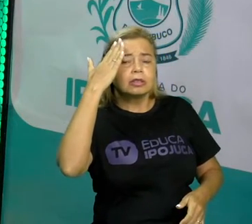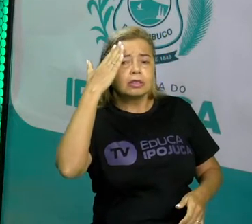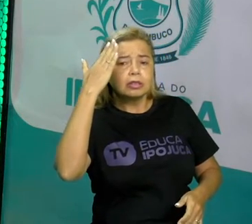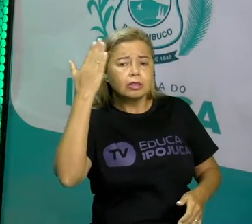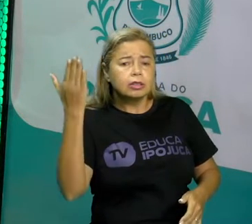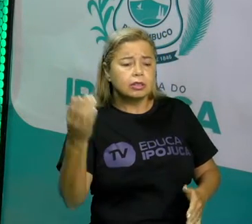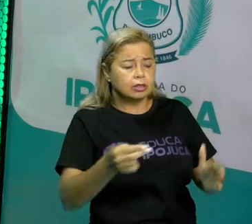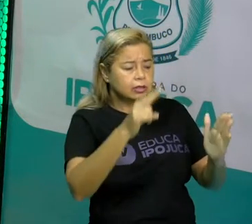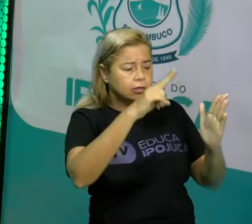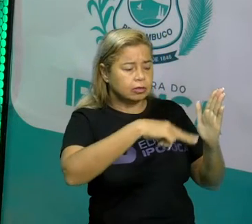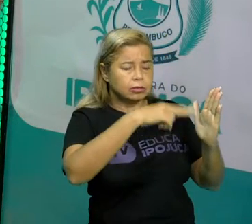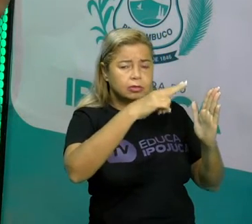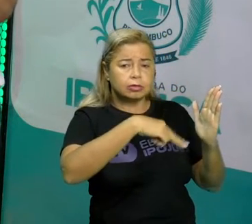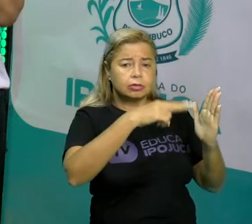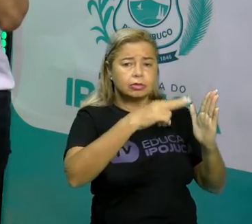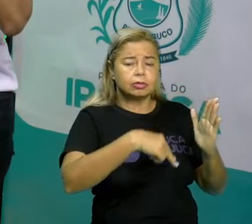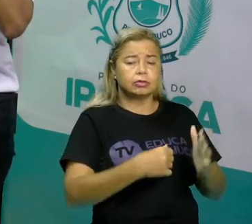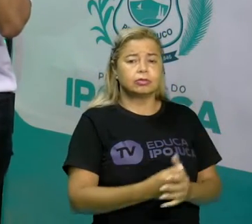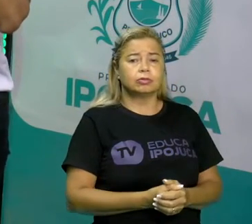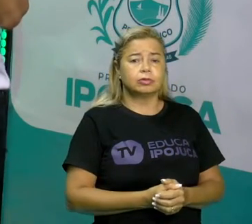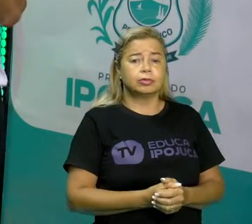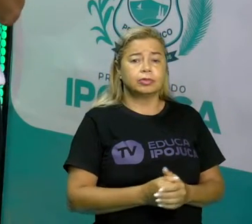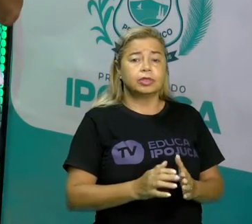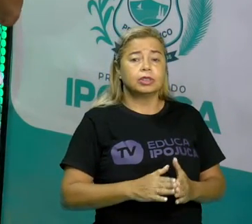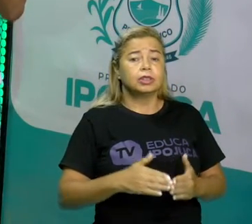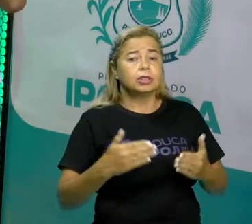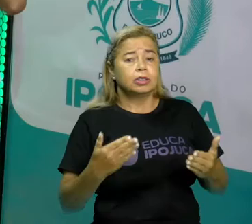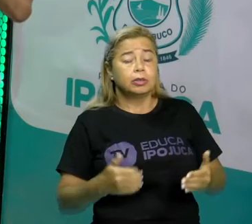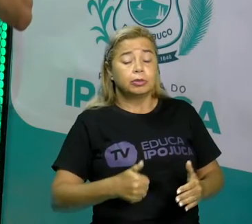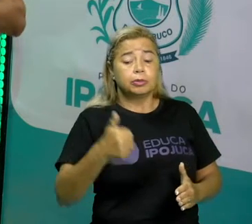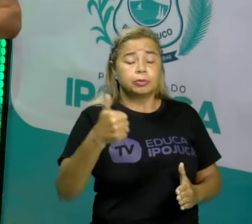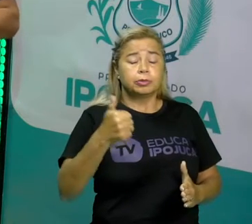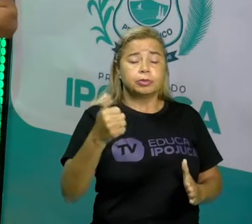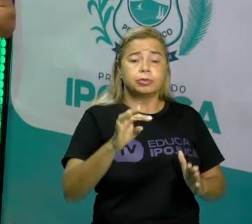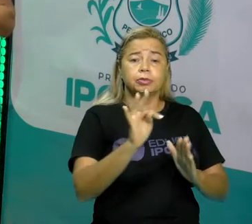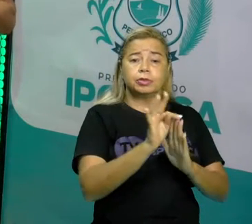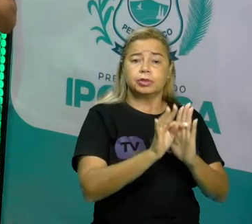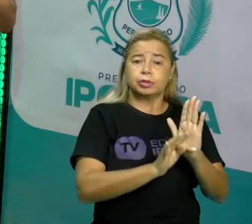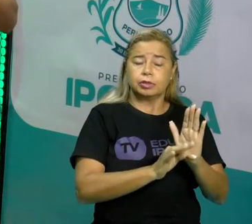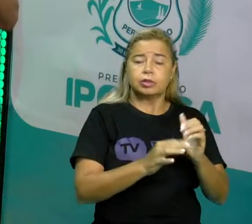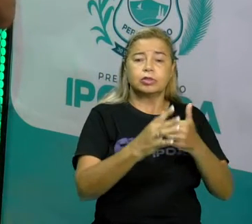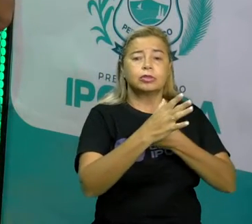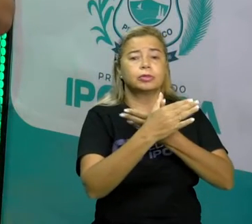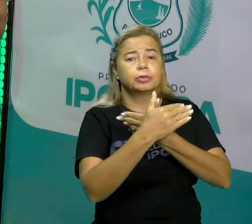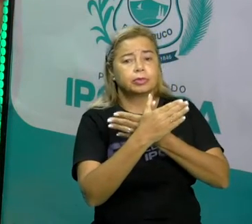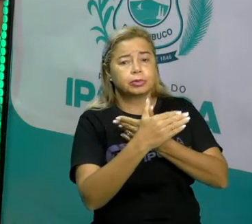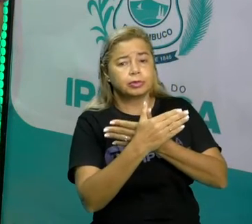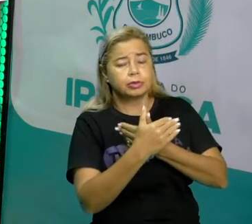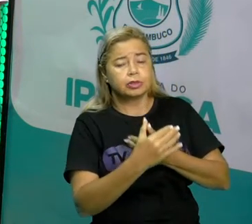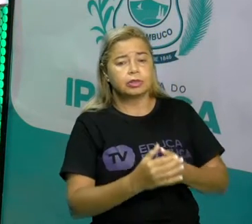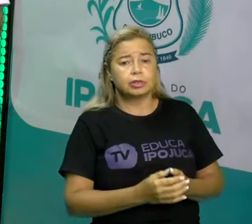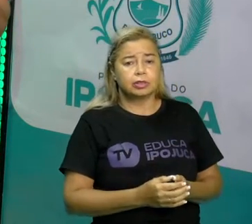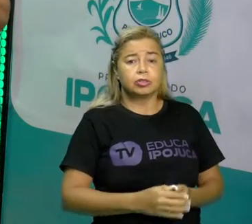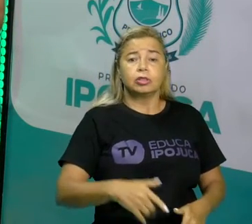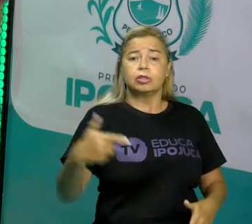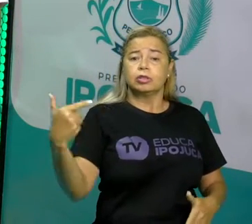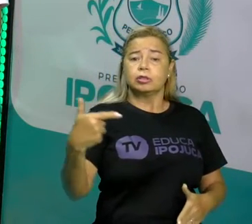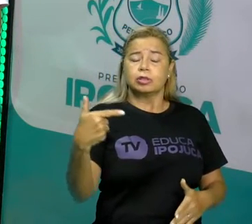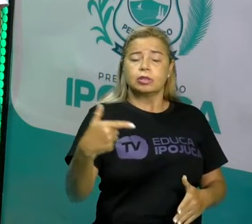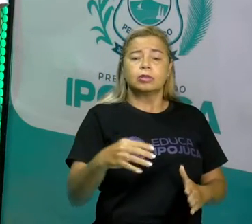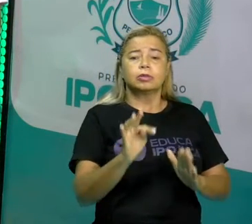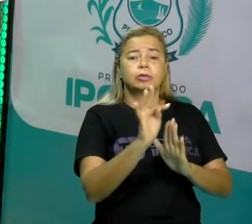que a gente está lendo. A gente leu primeiro as borboletas, tinha lá as borboletas. O elefantinho tem o quê?